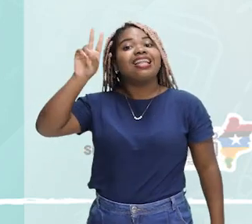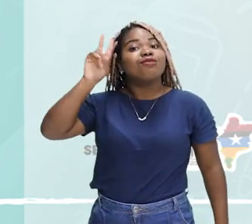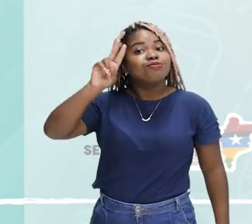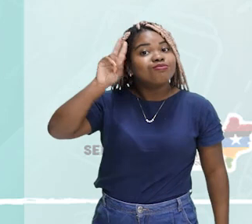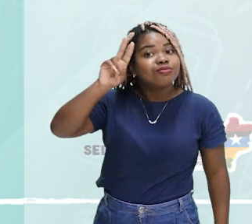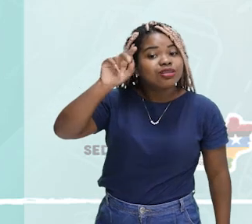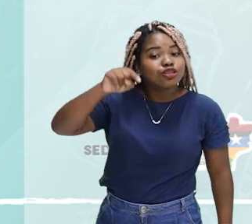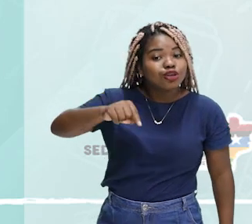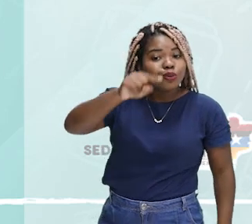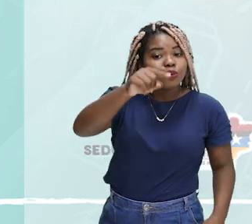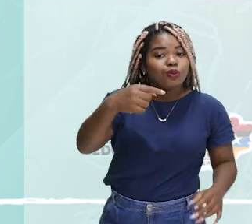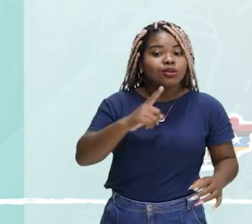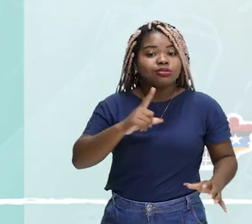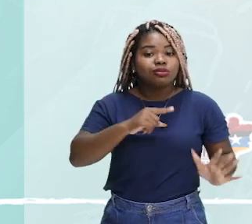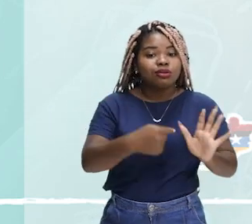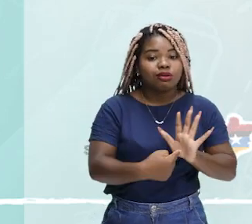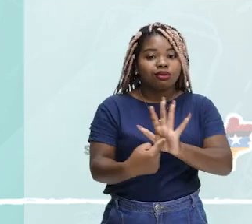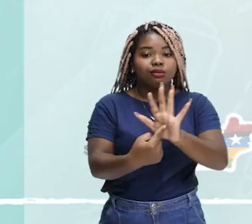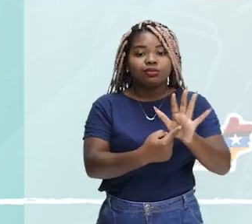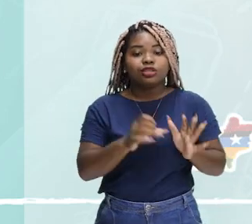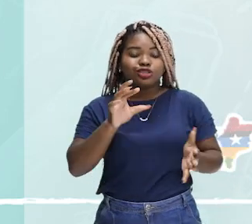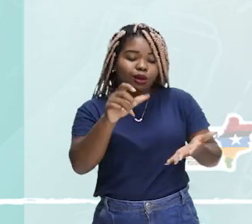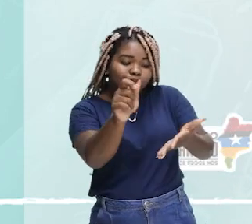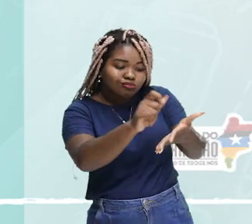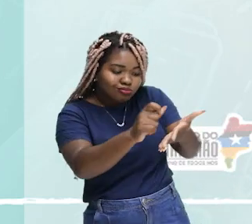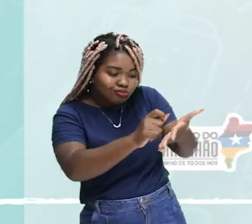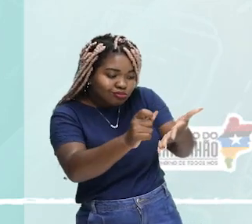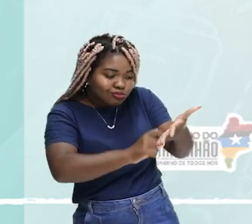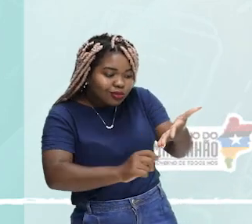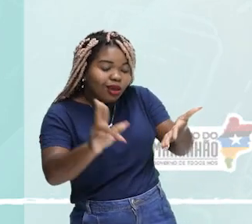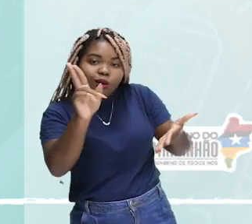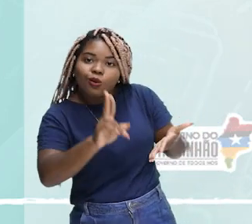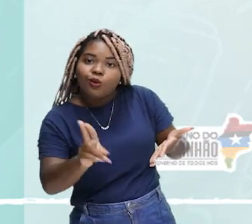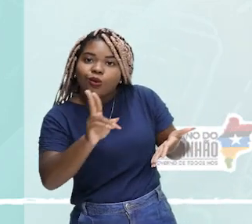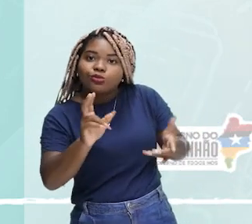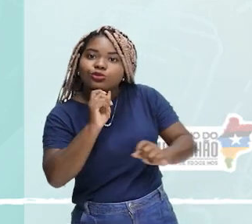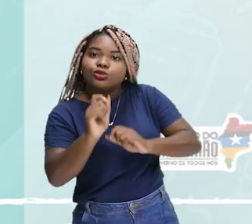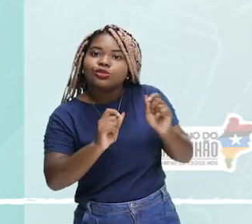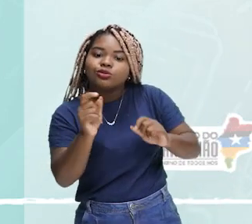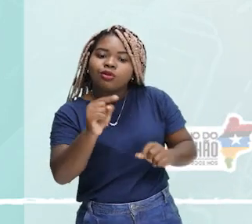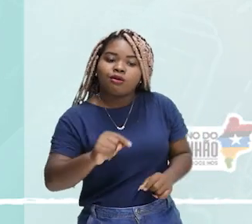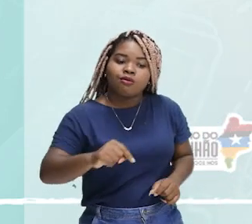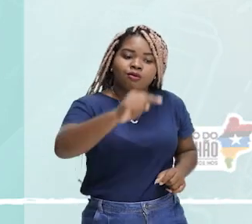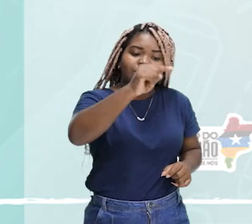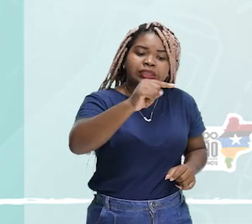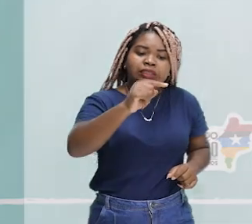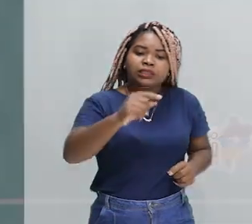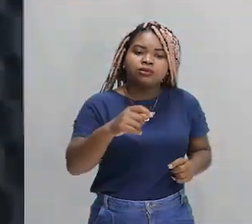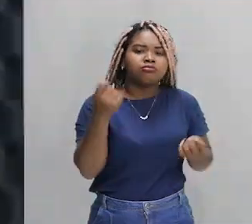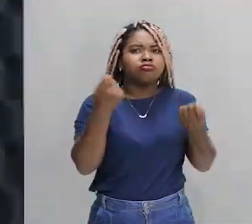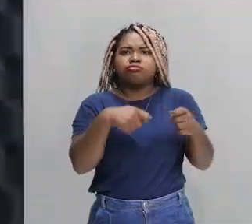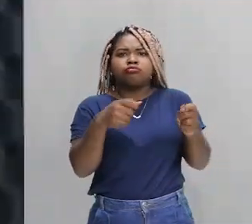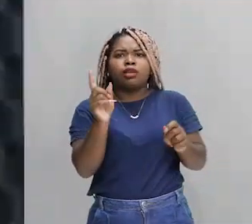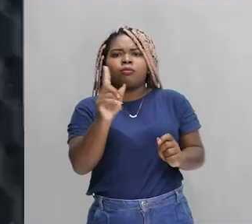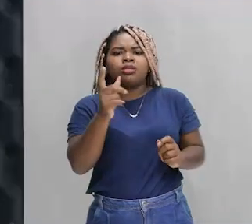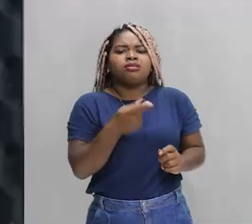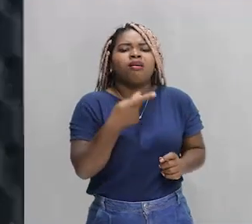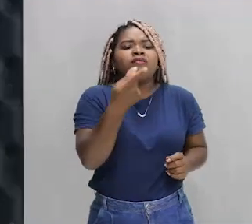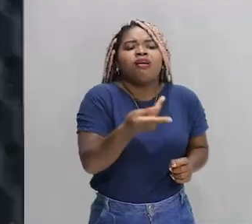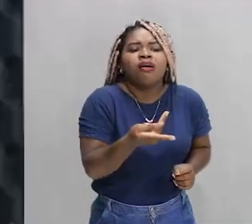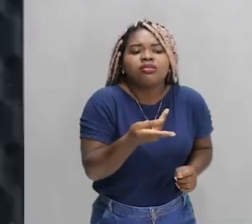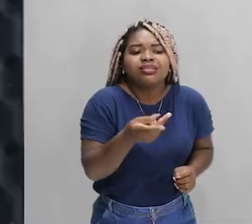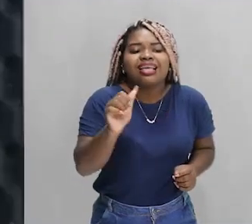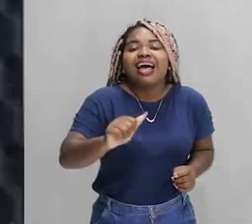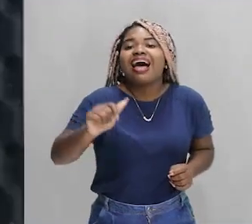grave aparece, ele aparece apenas na escrita. Quando você usa esse acento, você não precisa falar quando você está lendo,